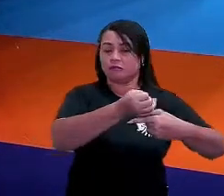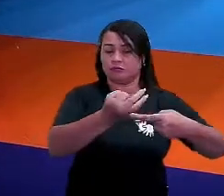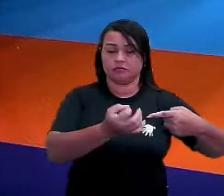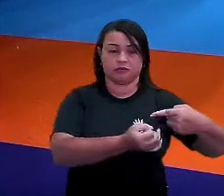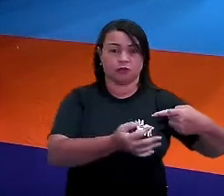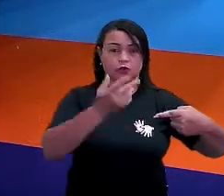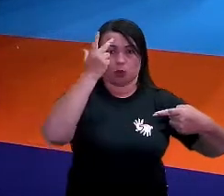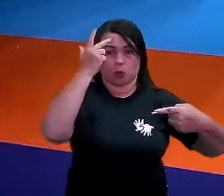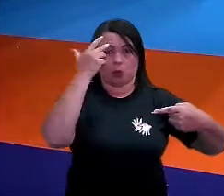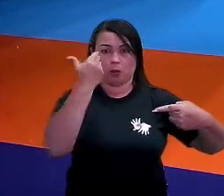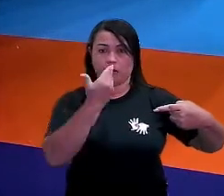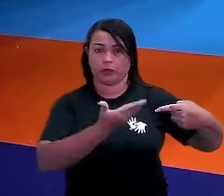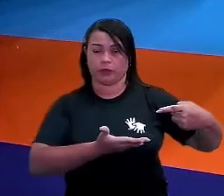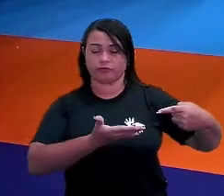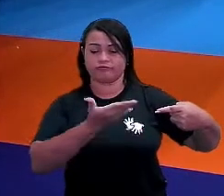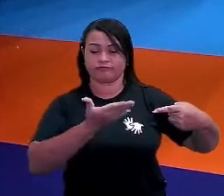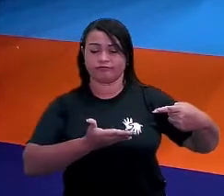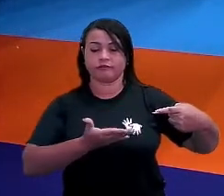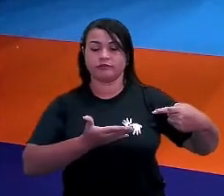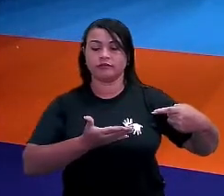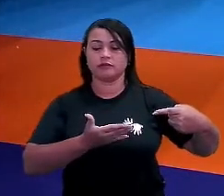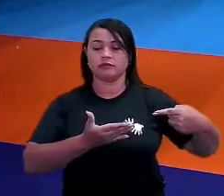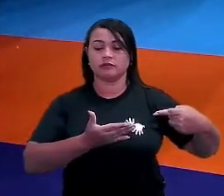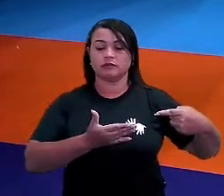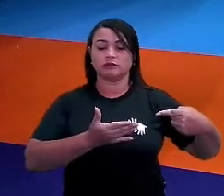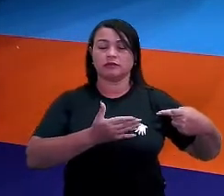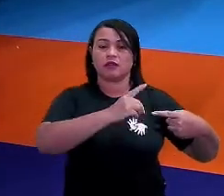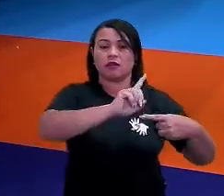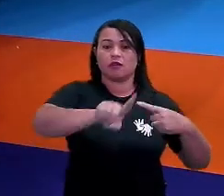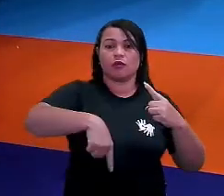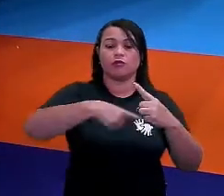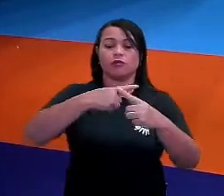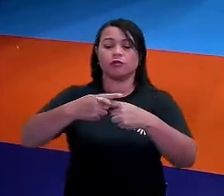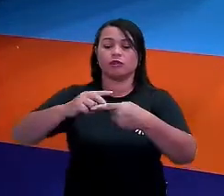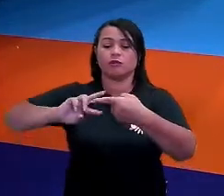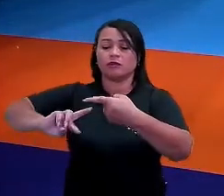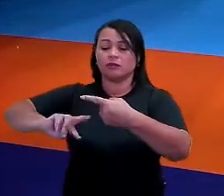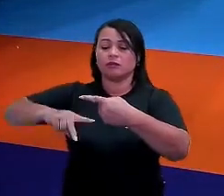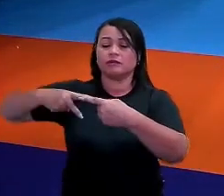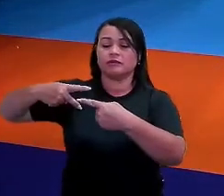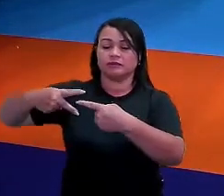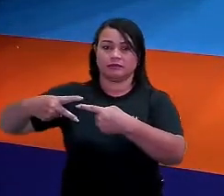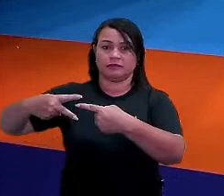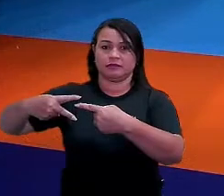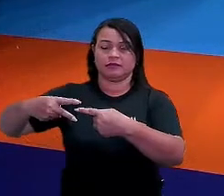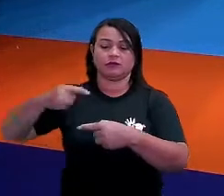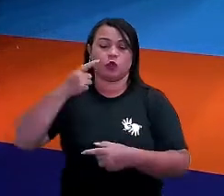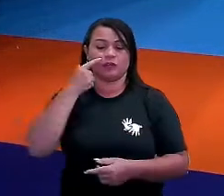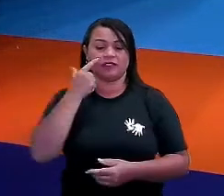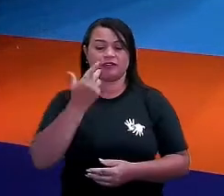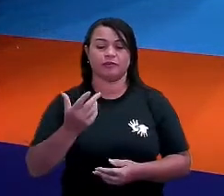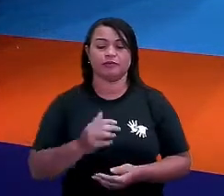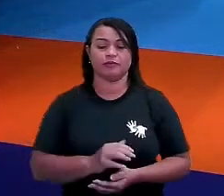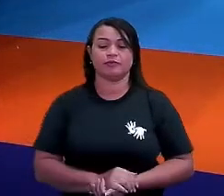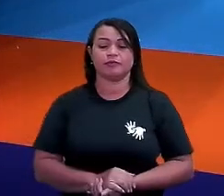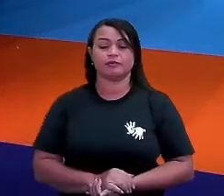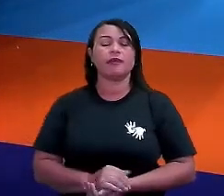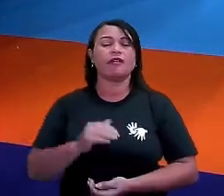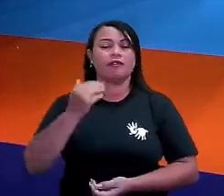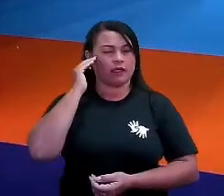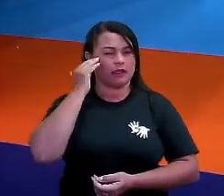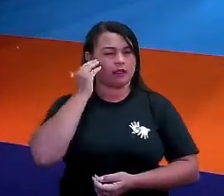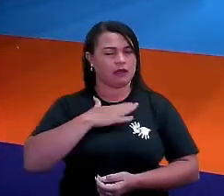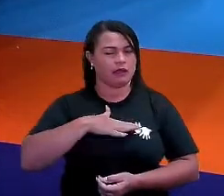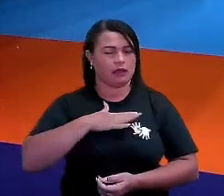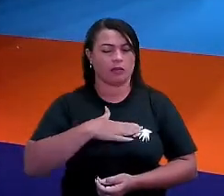fração, do jeito que ela está, e vou multiplicar pelo inverso da segunda. A gente vai entender